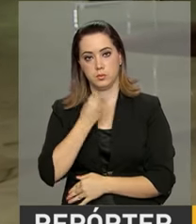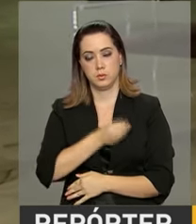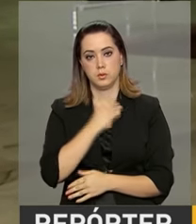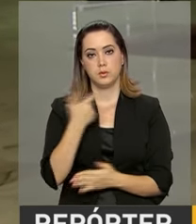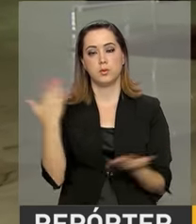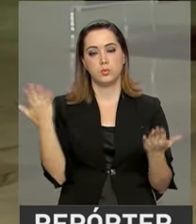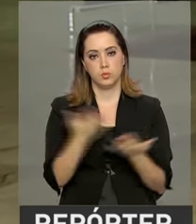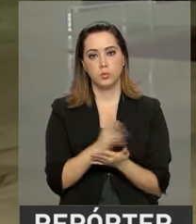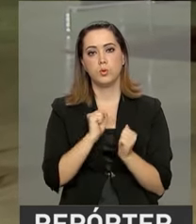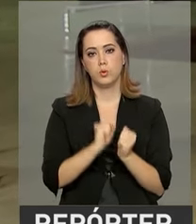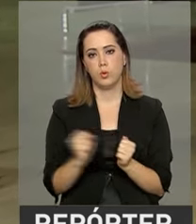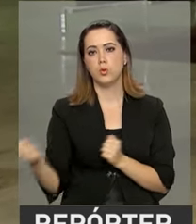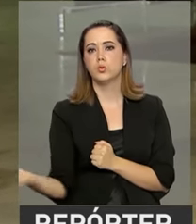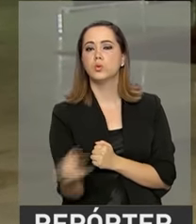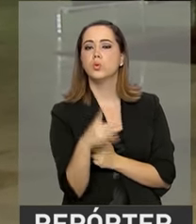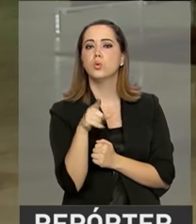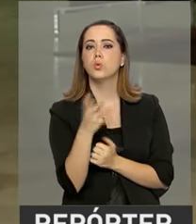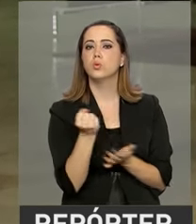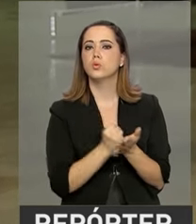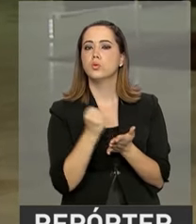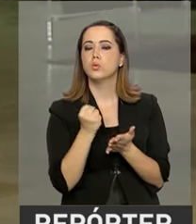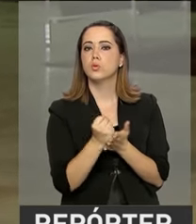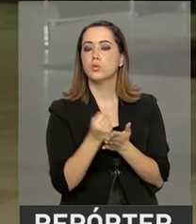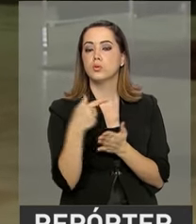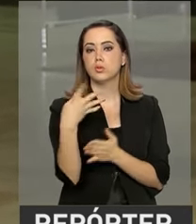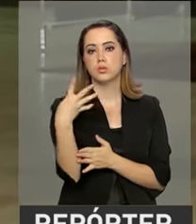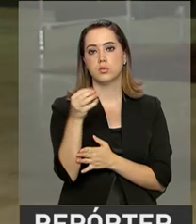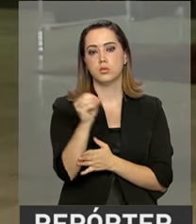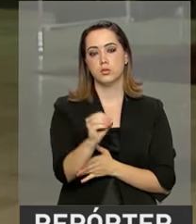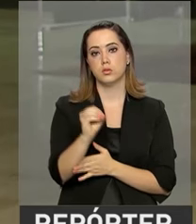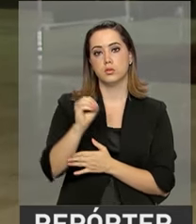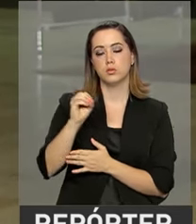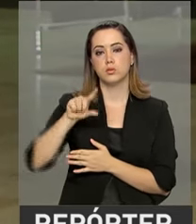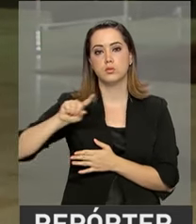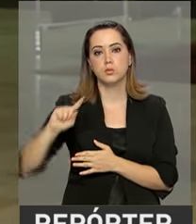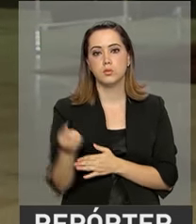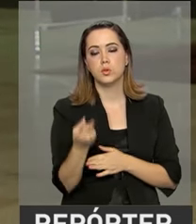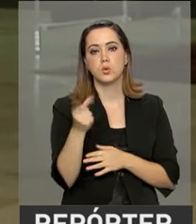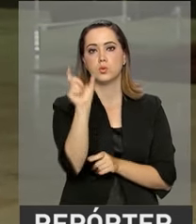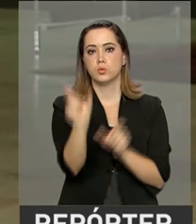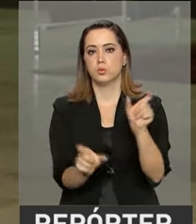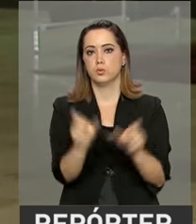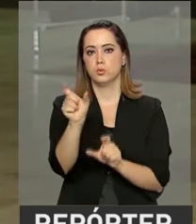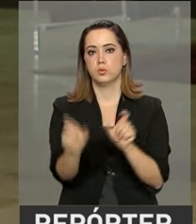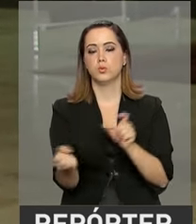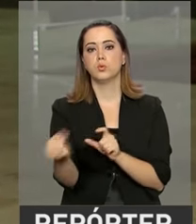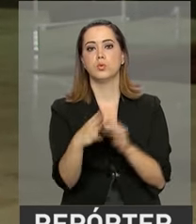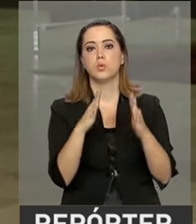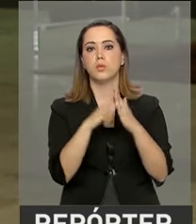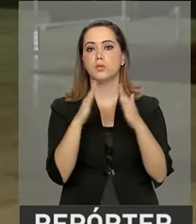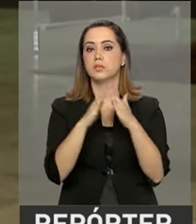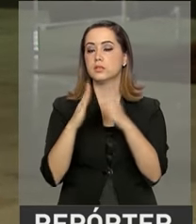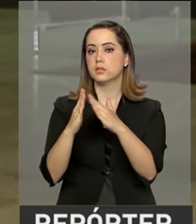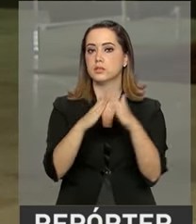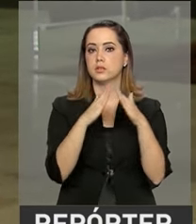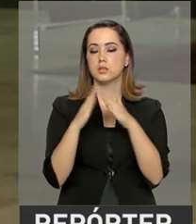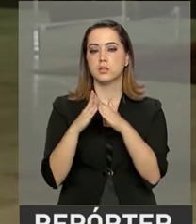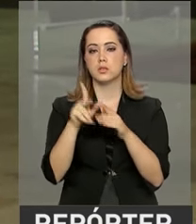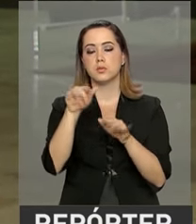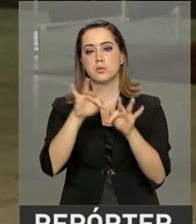a contratação de 40.000 1 novas moradias no programa para famílias com renda bruta por mês de até